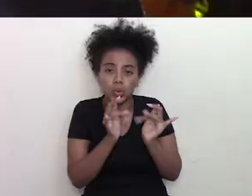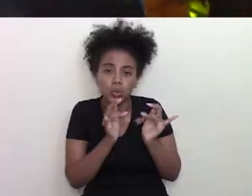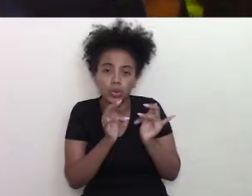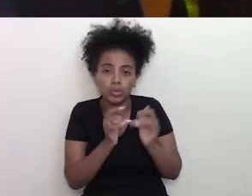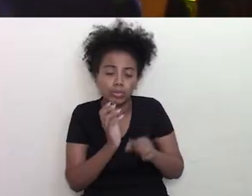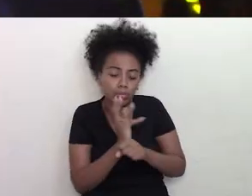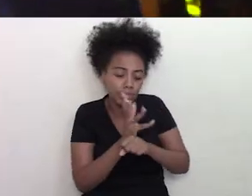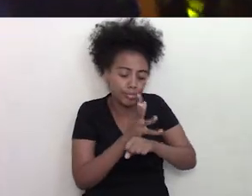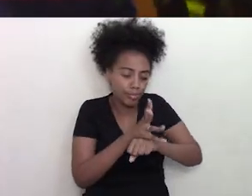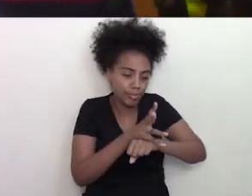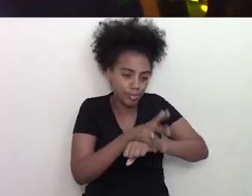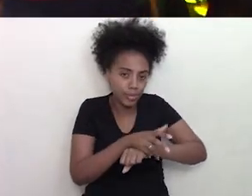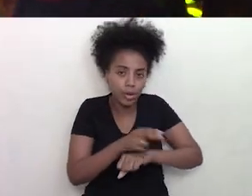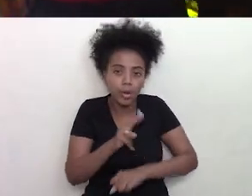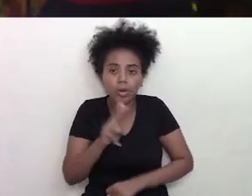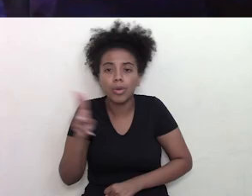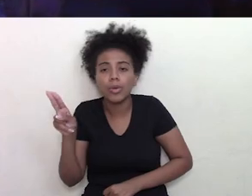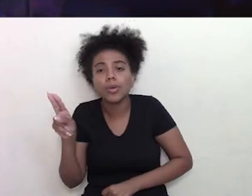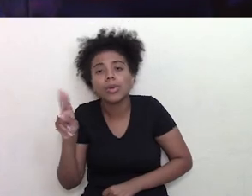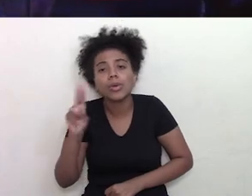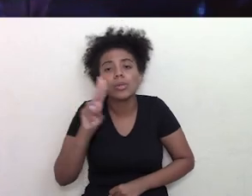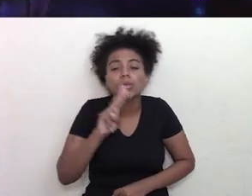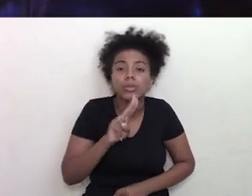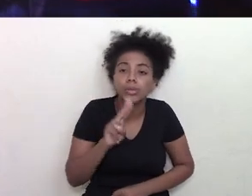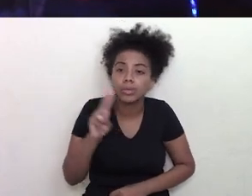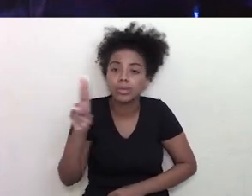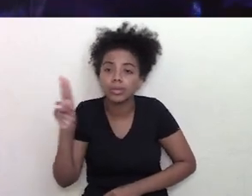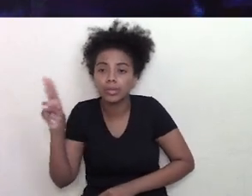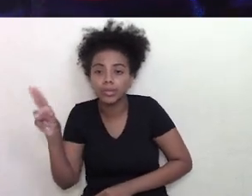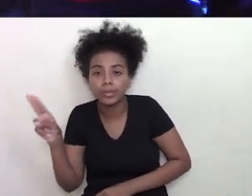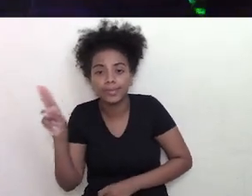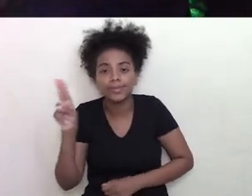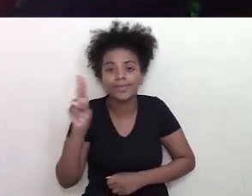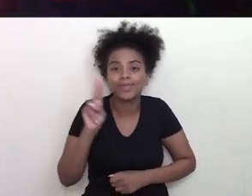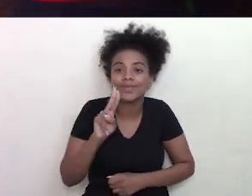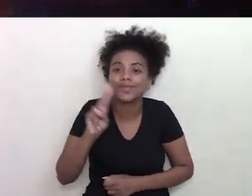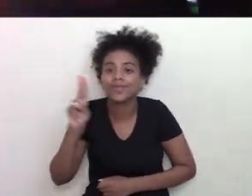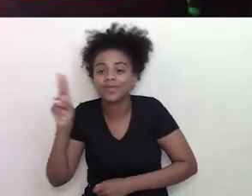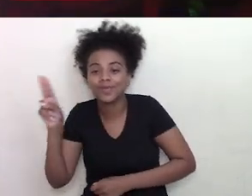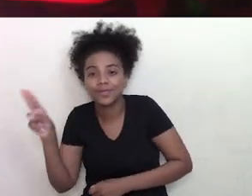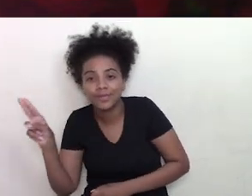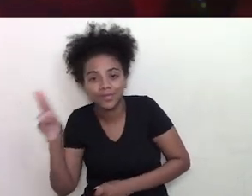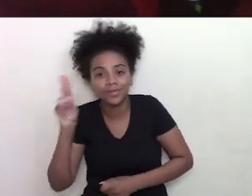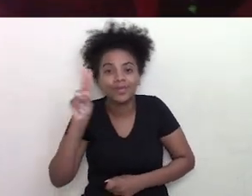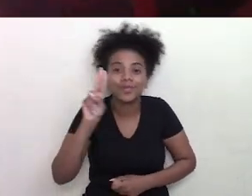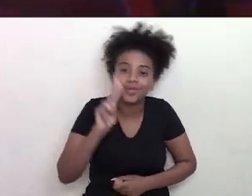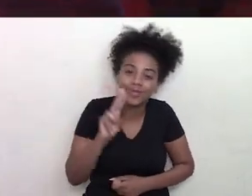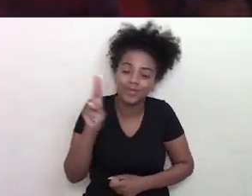Galera, vai!